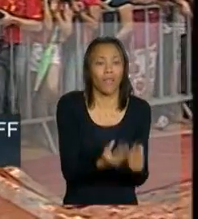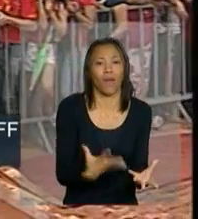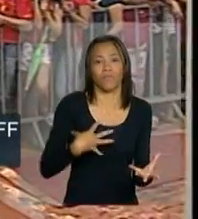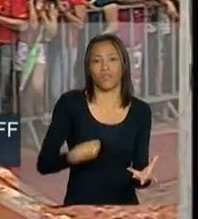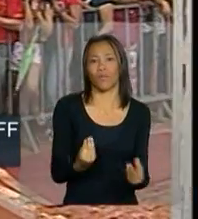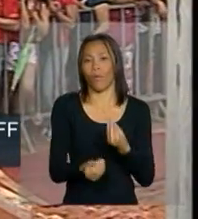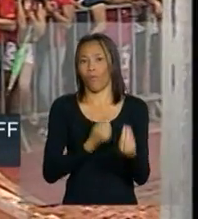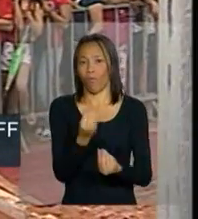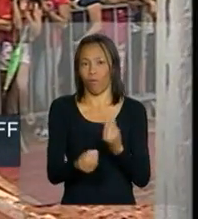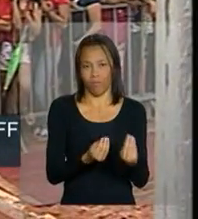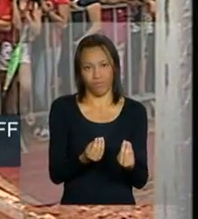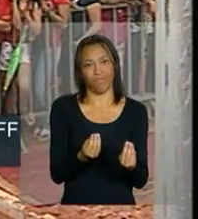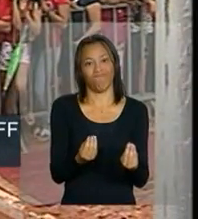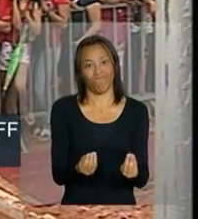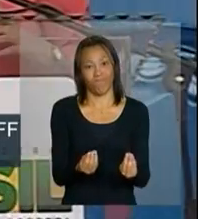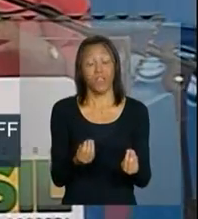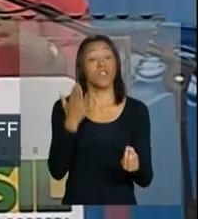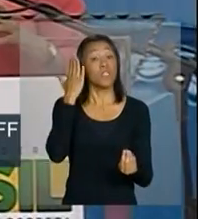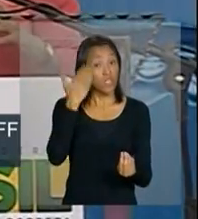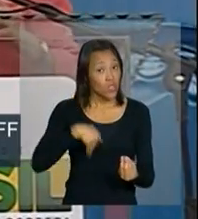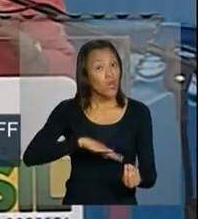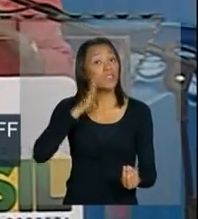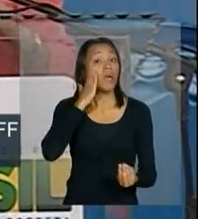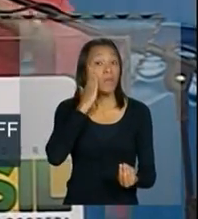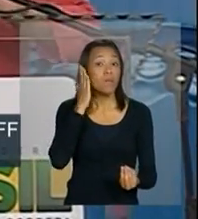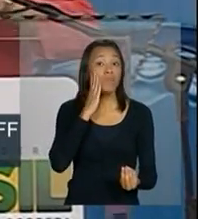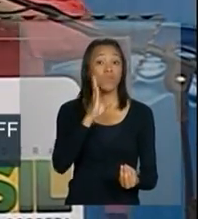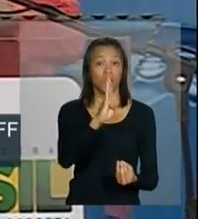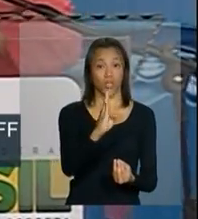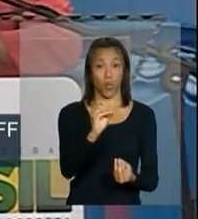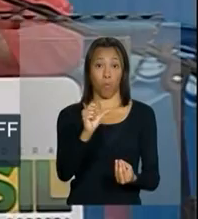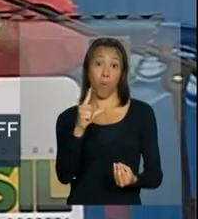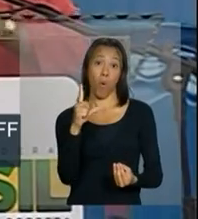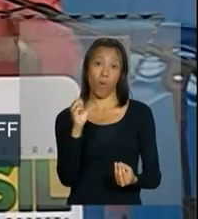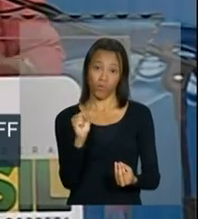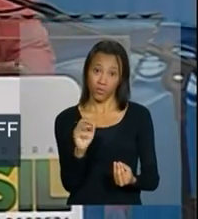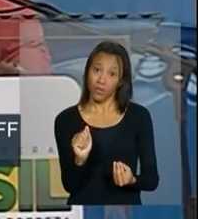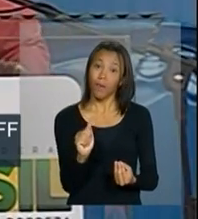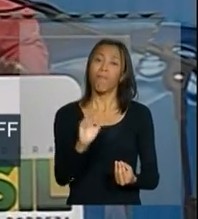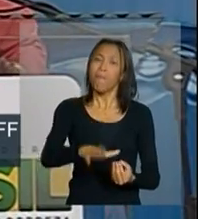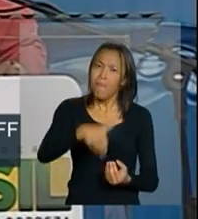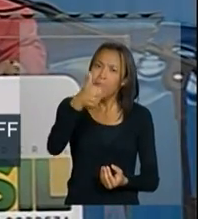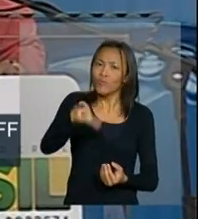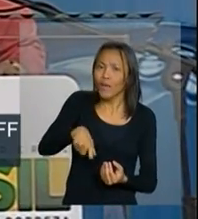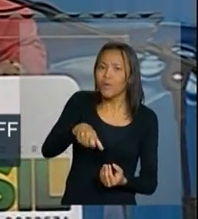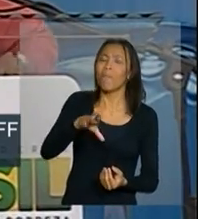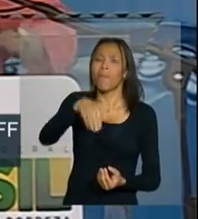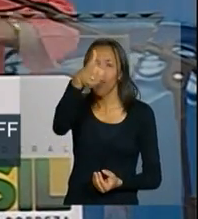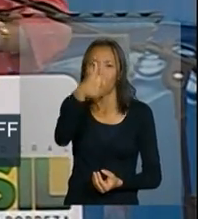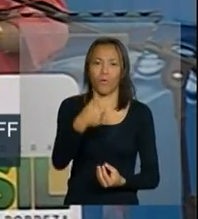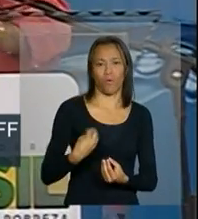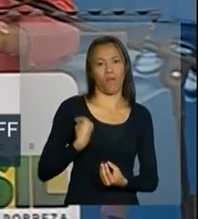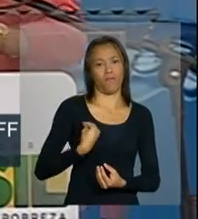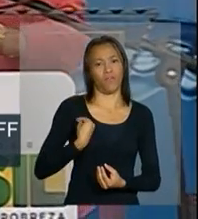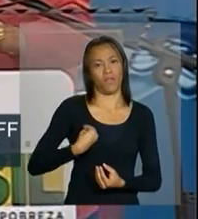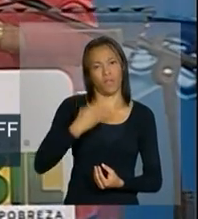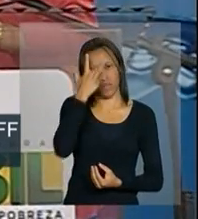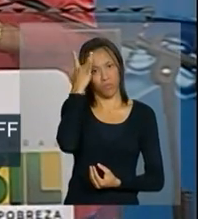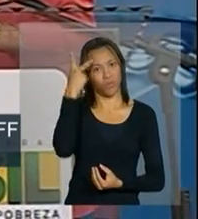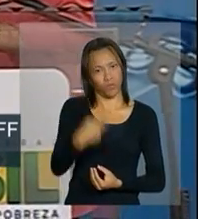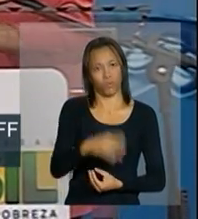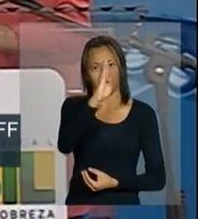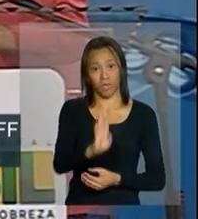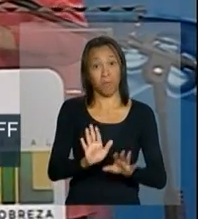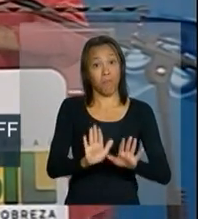Nós sabemos que o Bolsa Família melhorou a vida dos brasileiros, mas, diante da